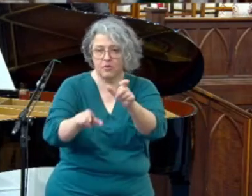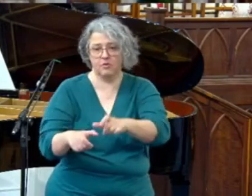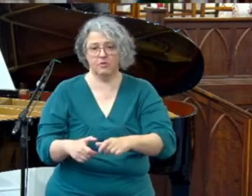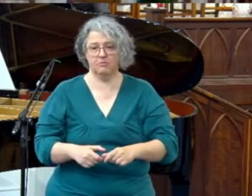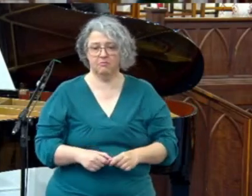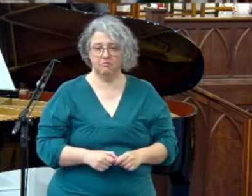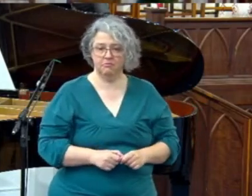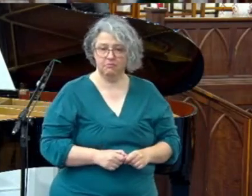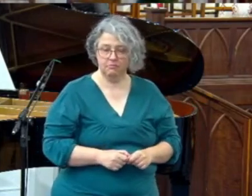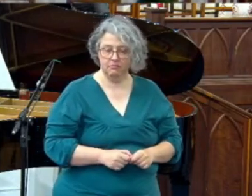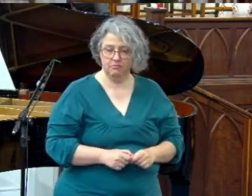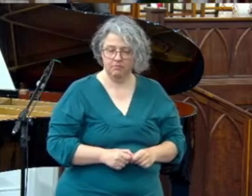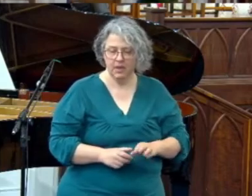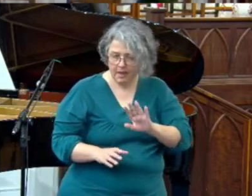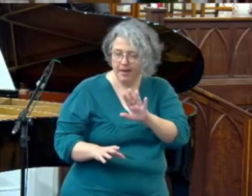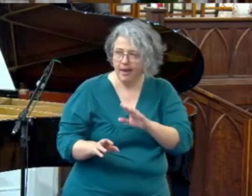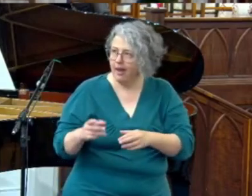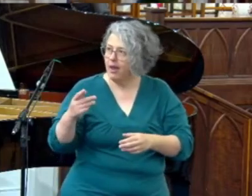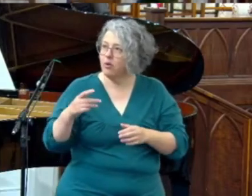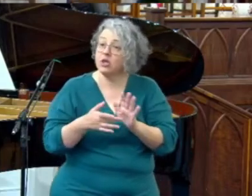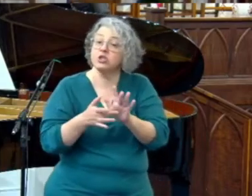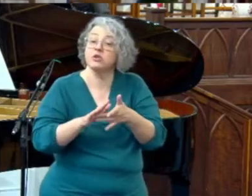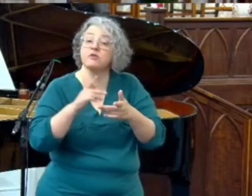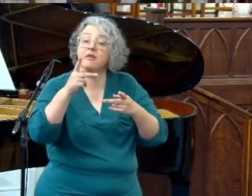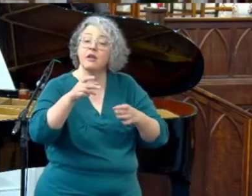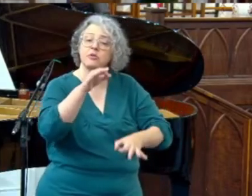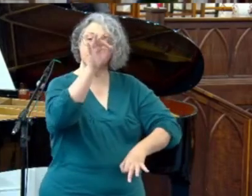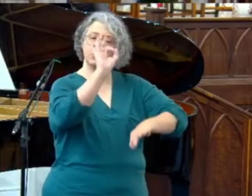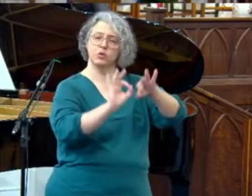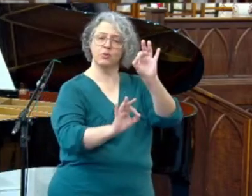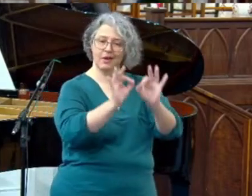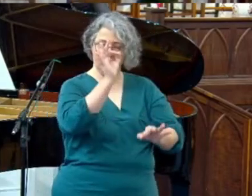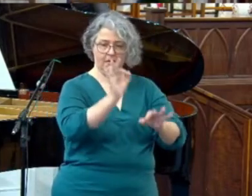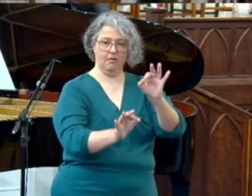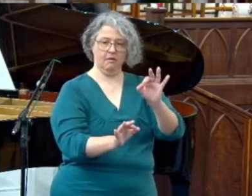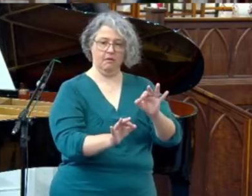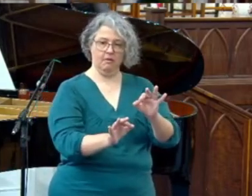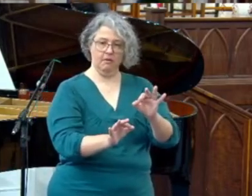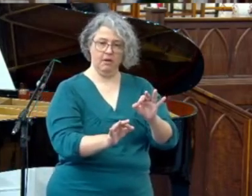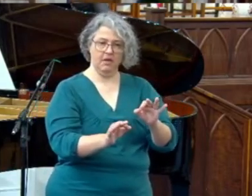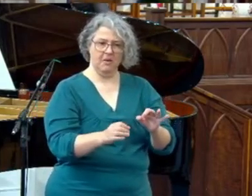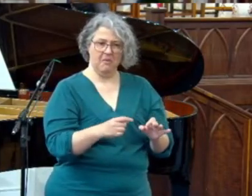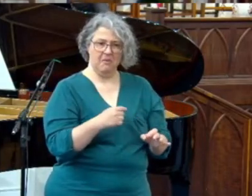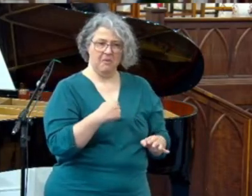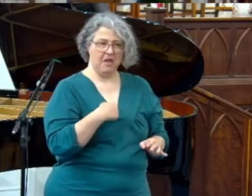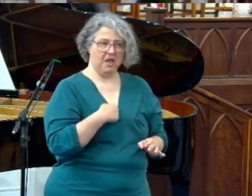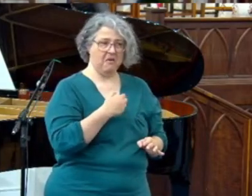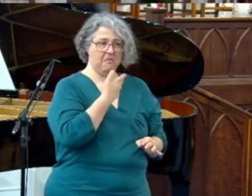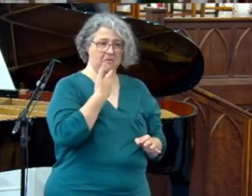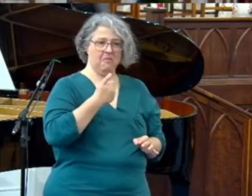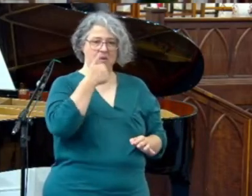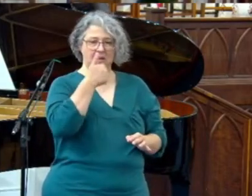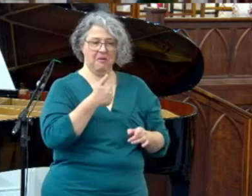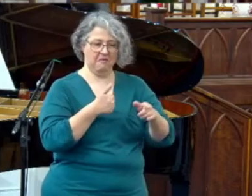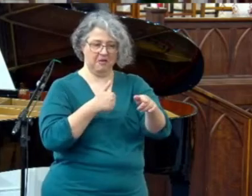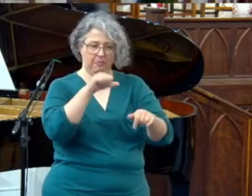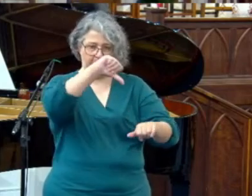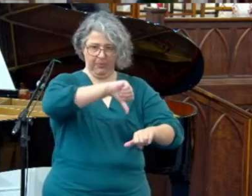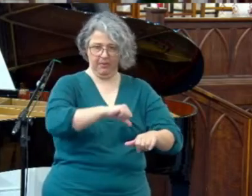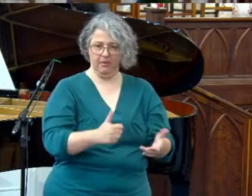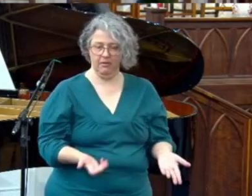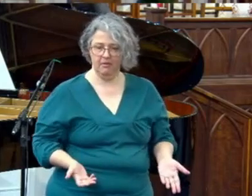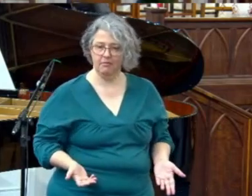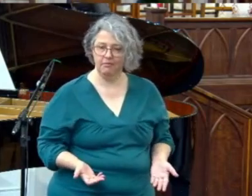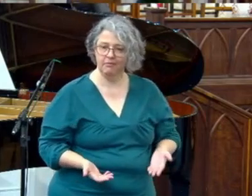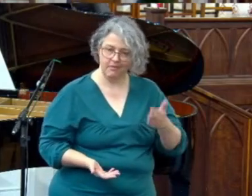respeito desse tipo de julgamento que Cristo está nos ensinando que nós não devemos julgar. Não julguem desta